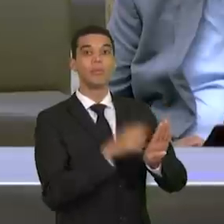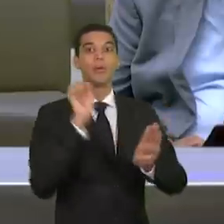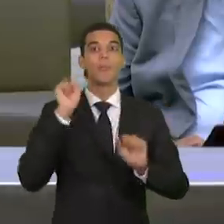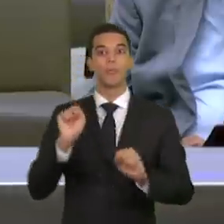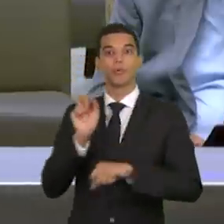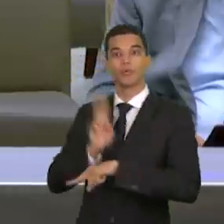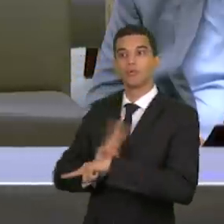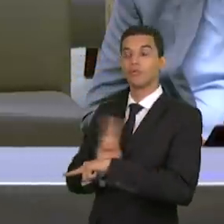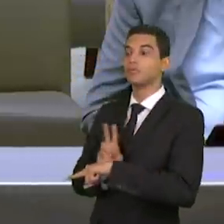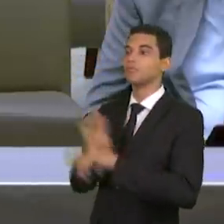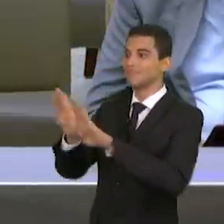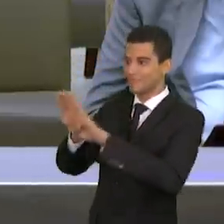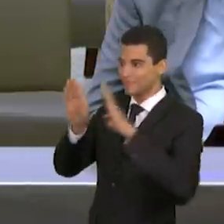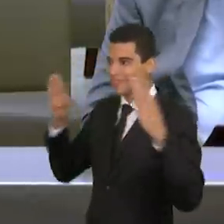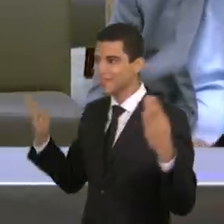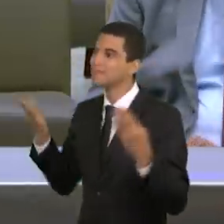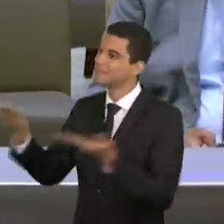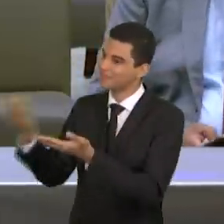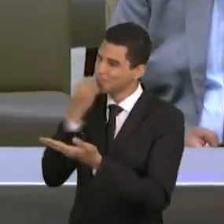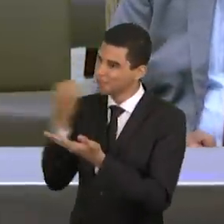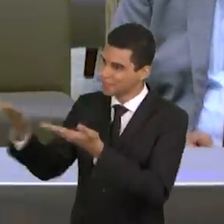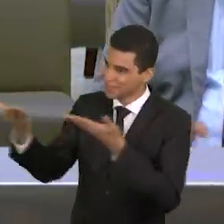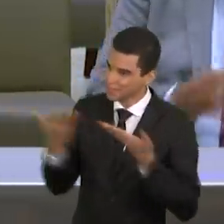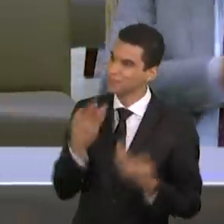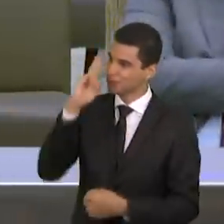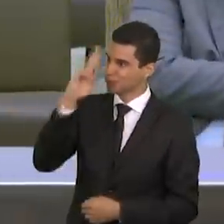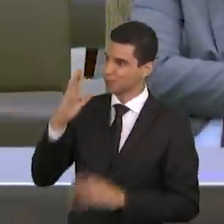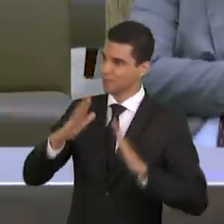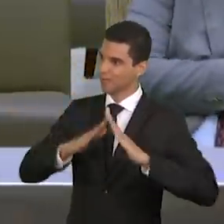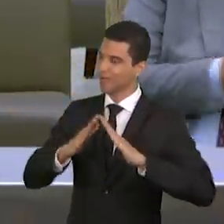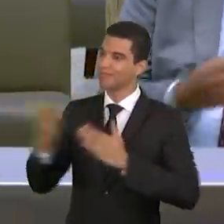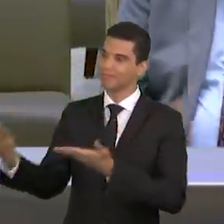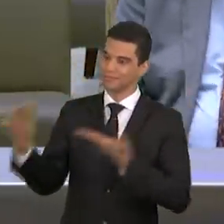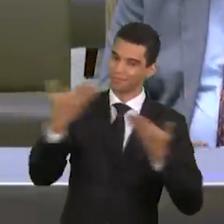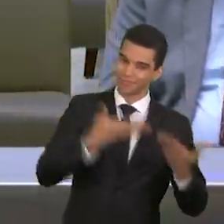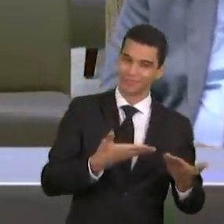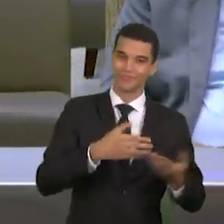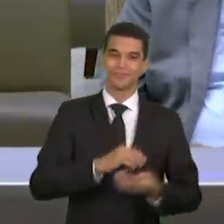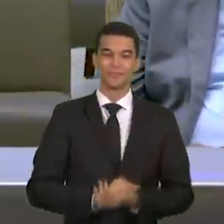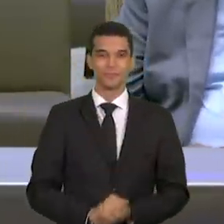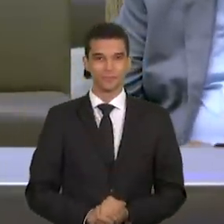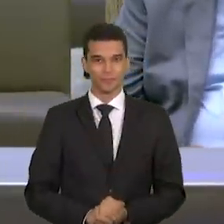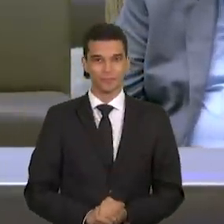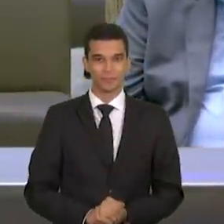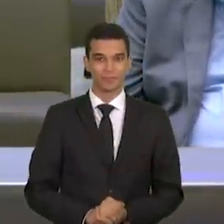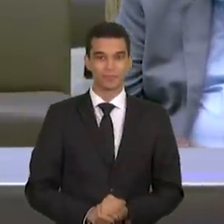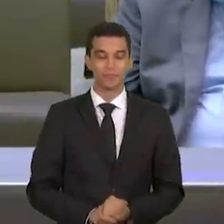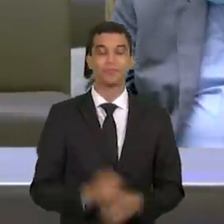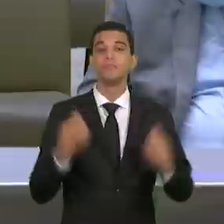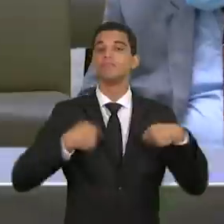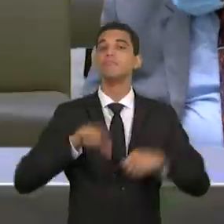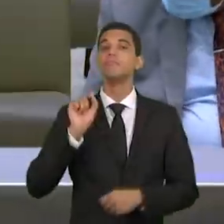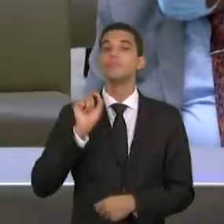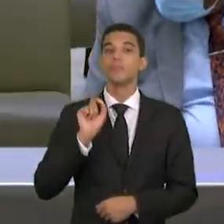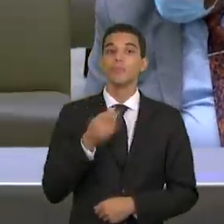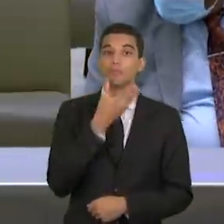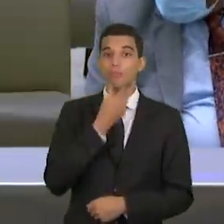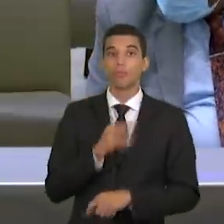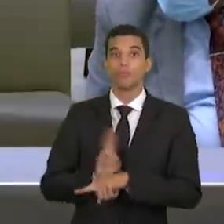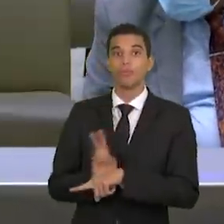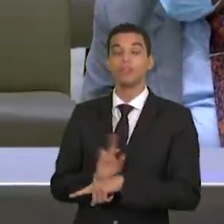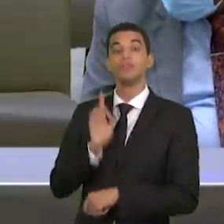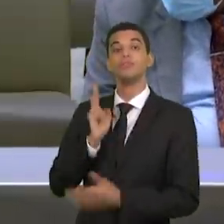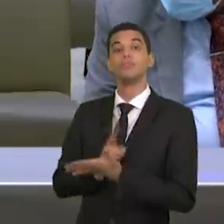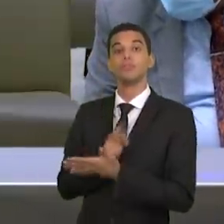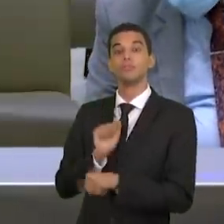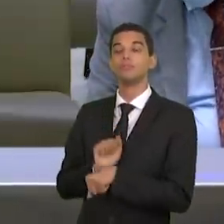esta advertência? É o seguinte, ó: sede semelhantes aos homens que esperam o seu